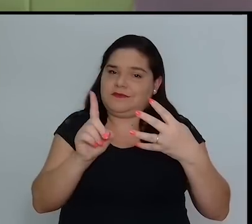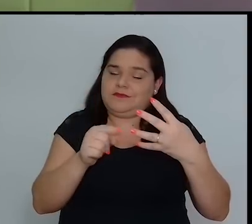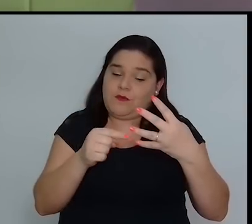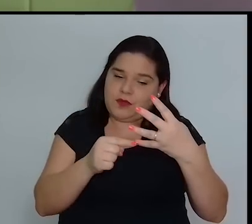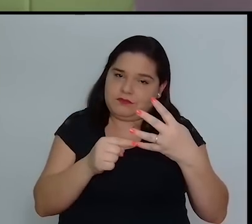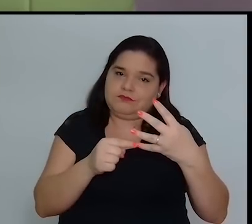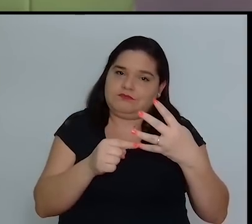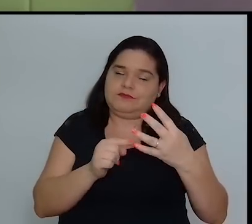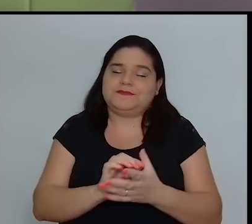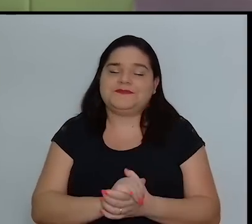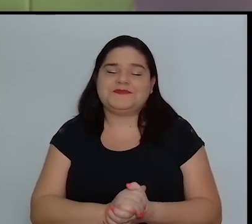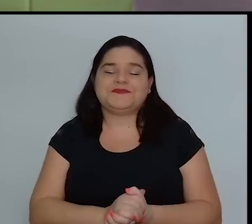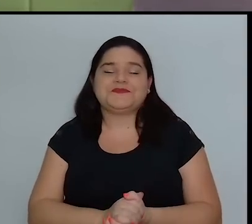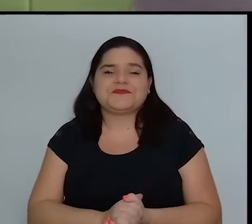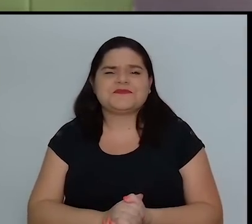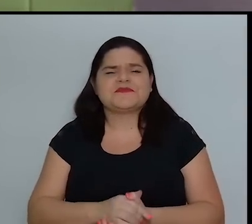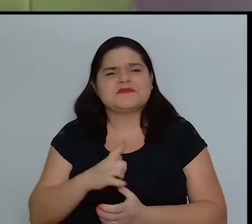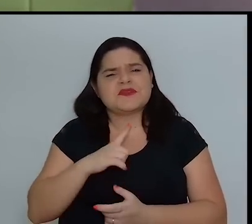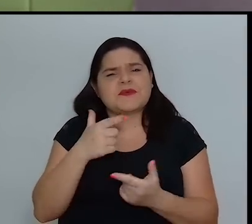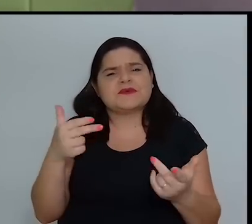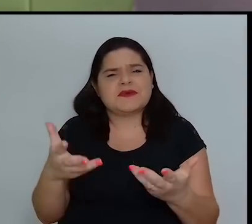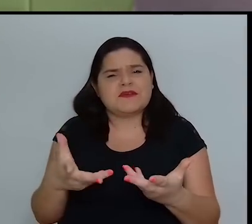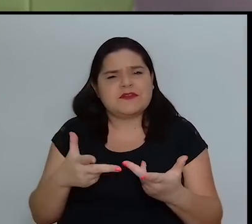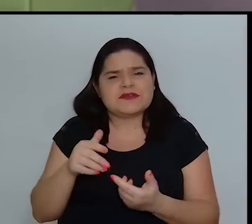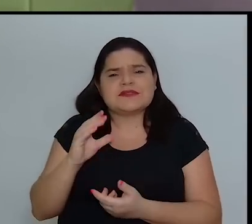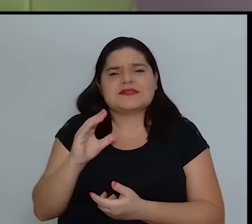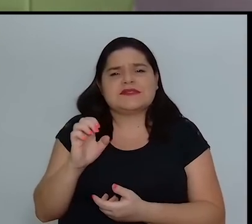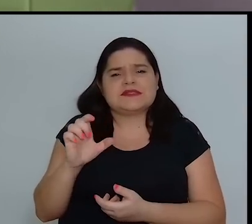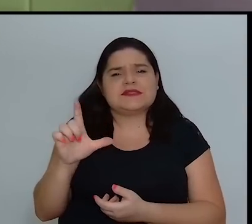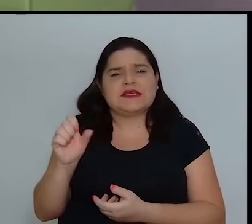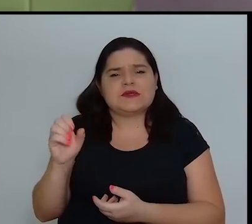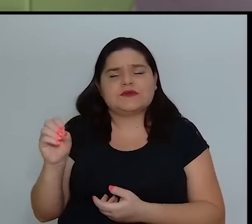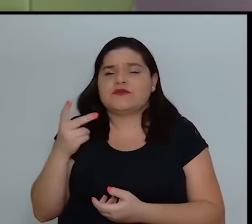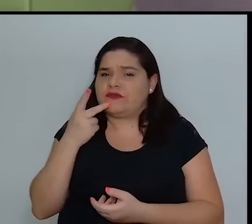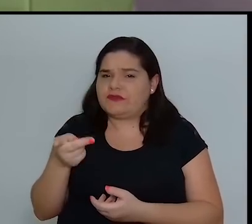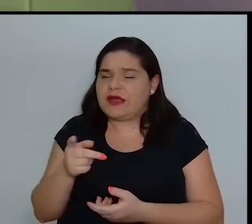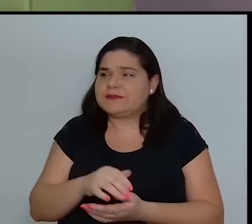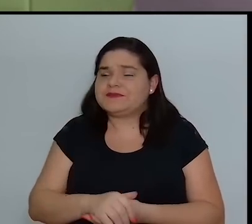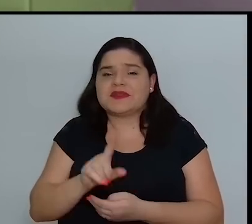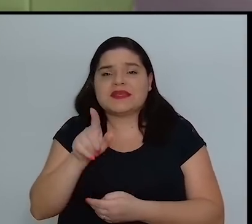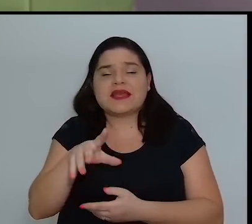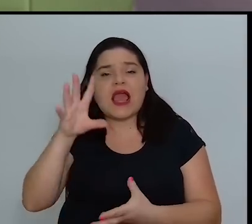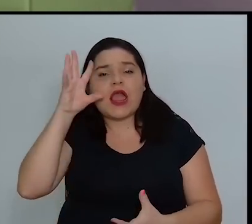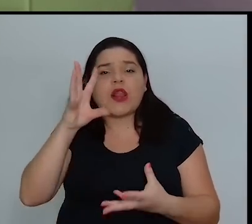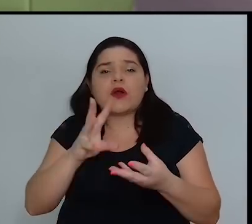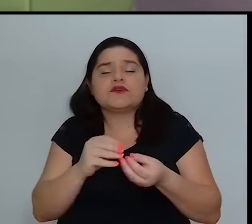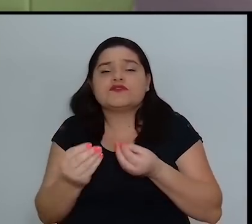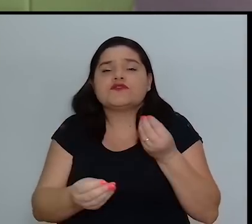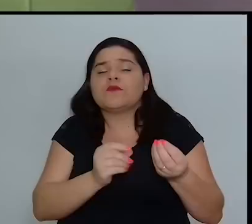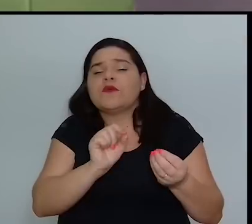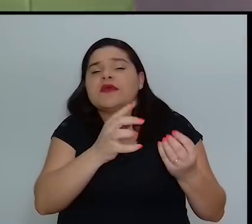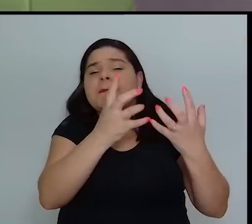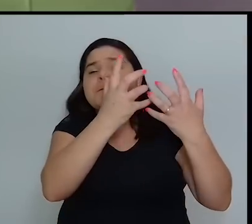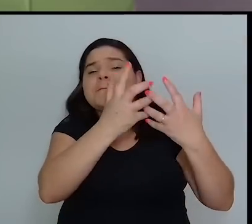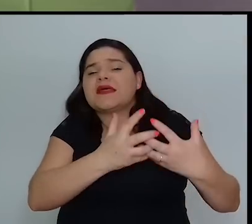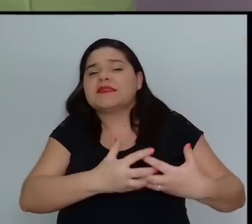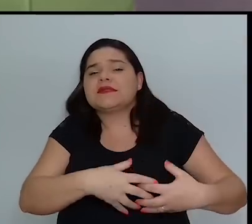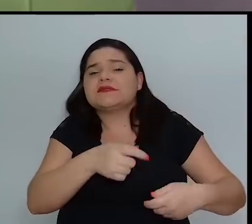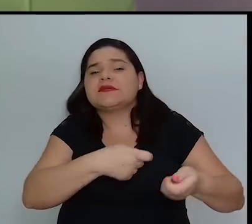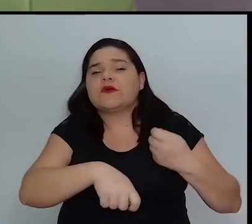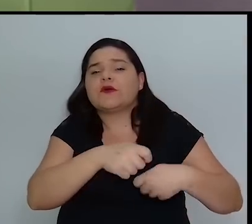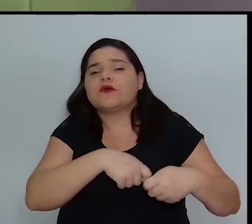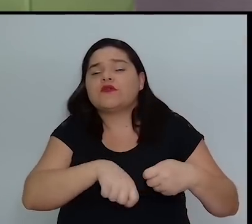que o Celso fala que é uma lógica do que que muda a matriz econômica da favela